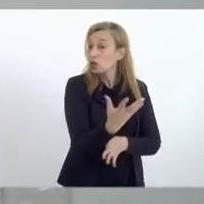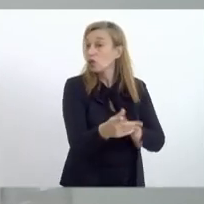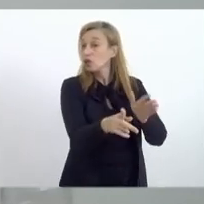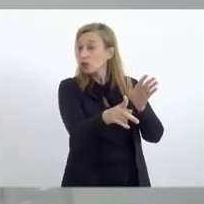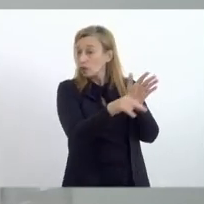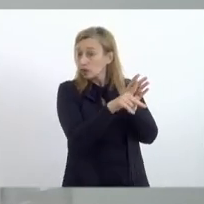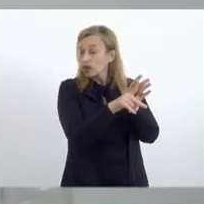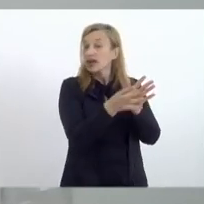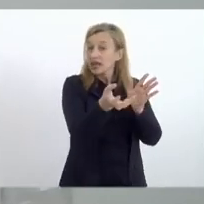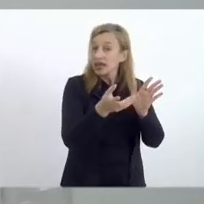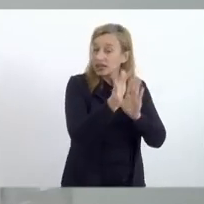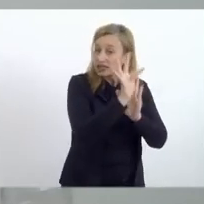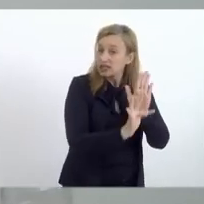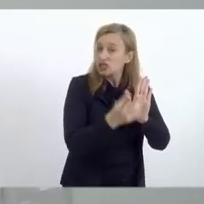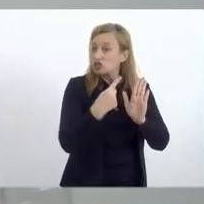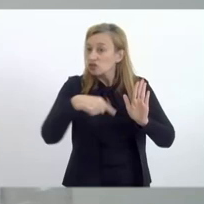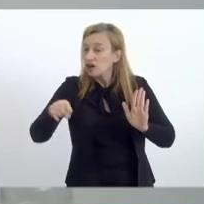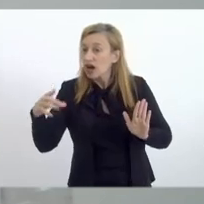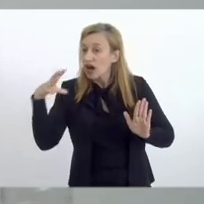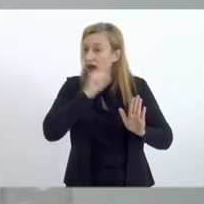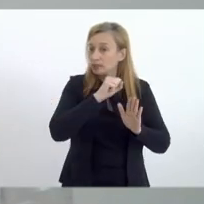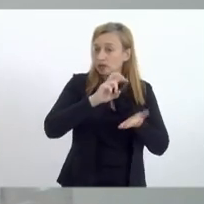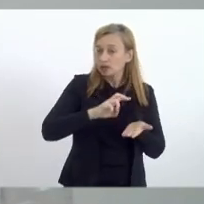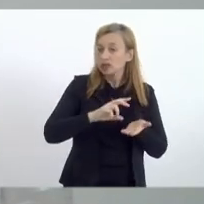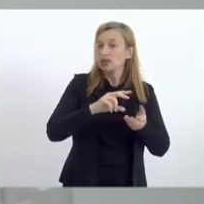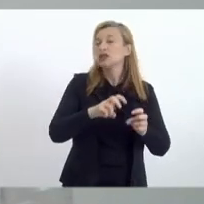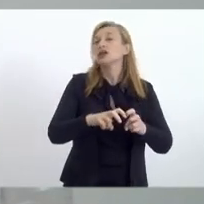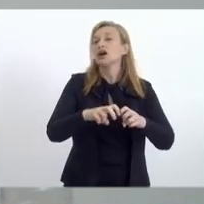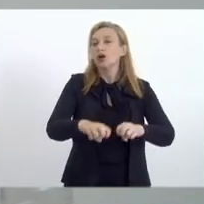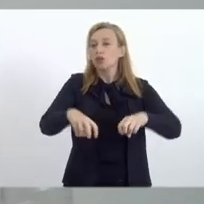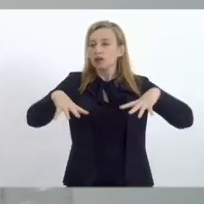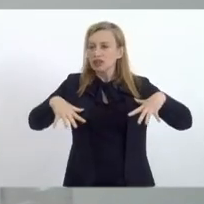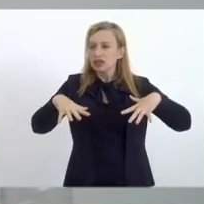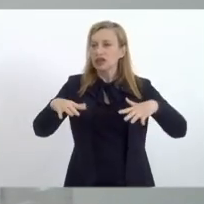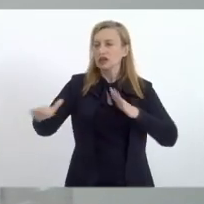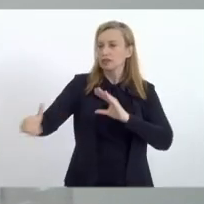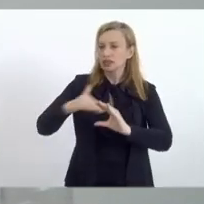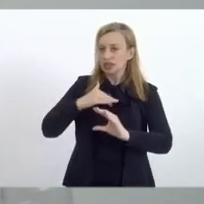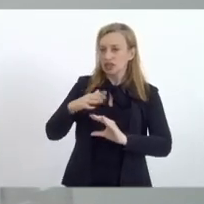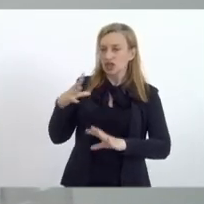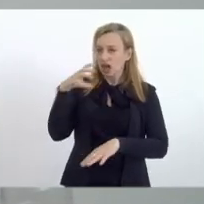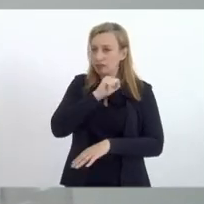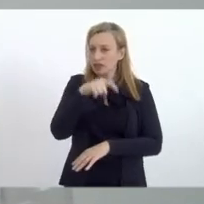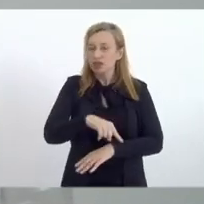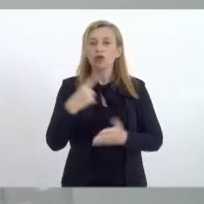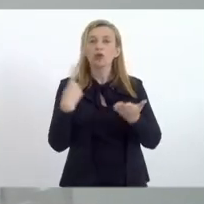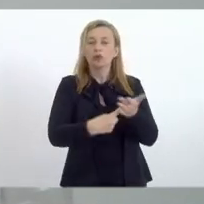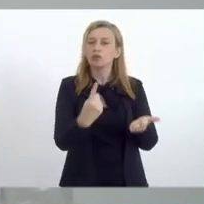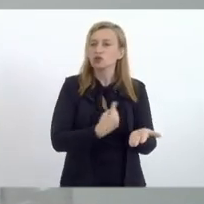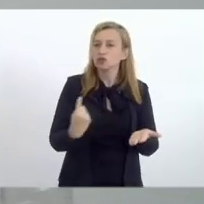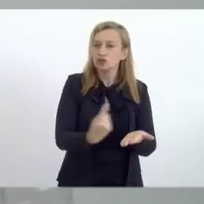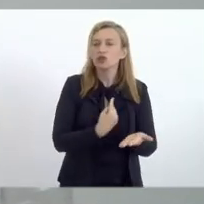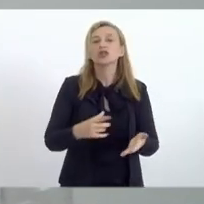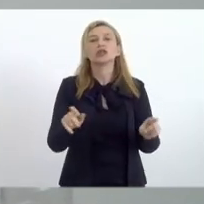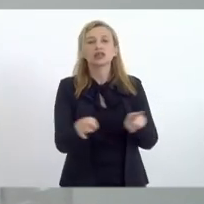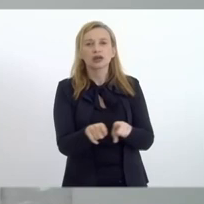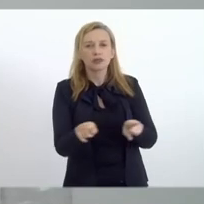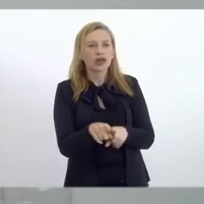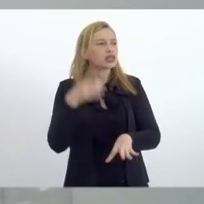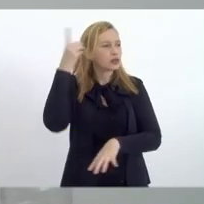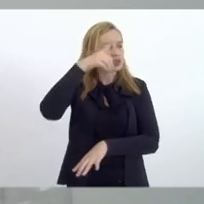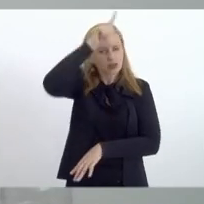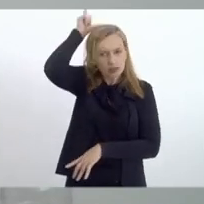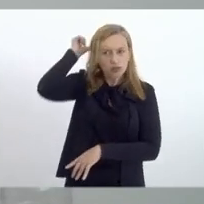vá ao plenário tão logo, foi a mensagem que ele mandou aqui. E fica o nosso compromisso, eu tenho convicção que o deputado Luiz Paulo vai ratificar o